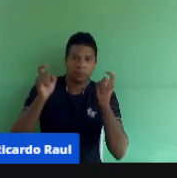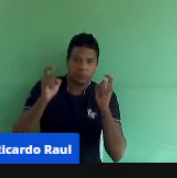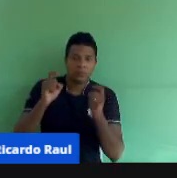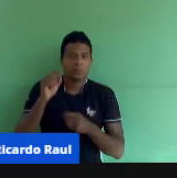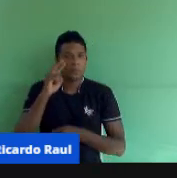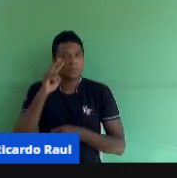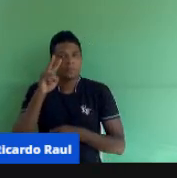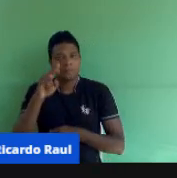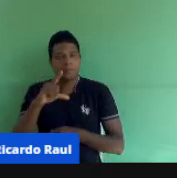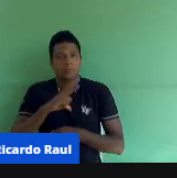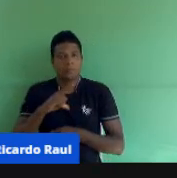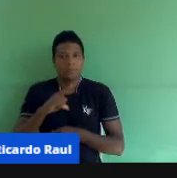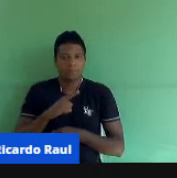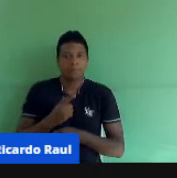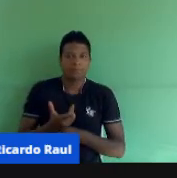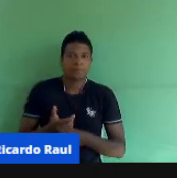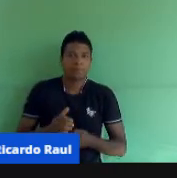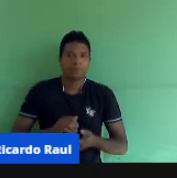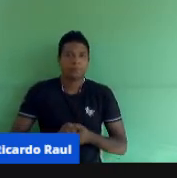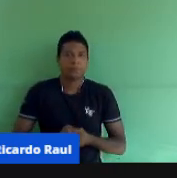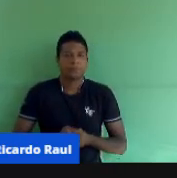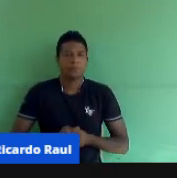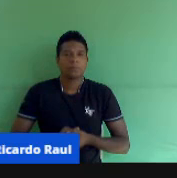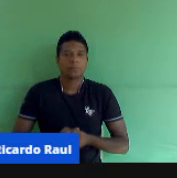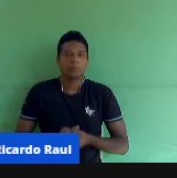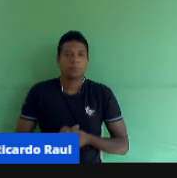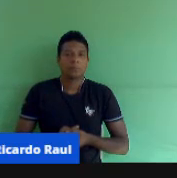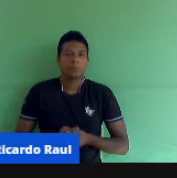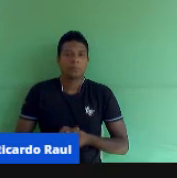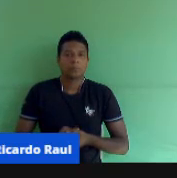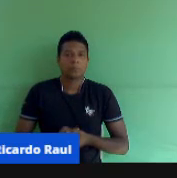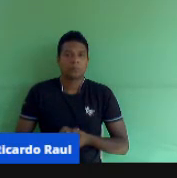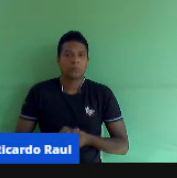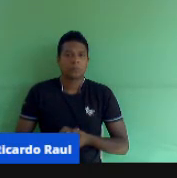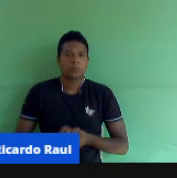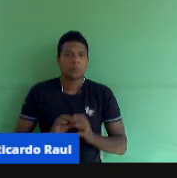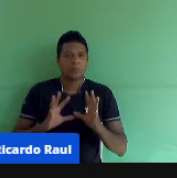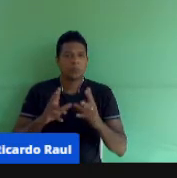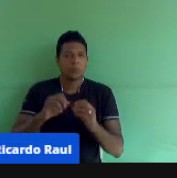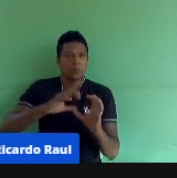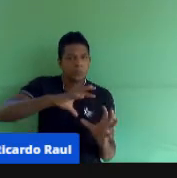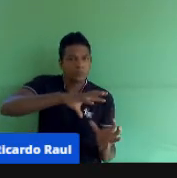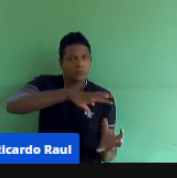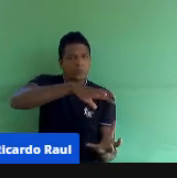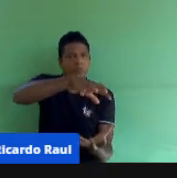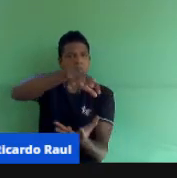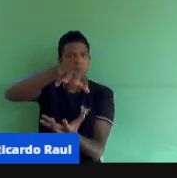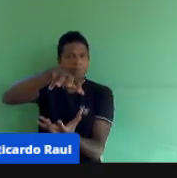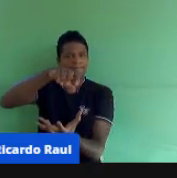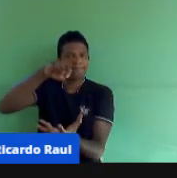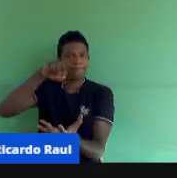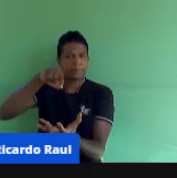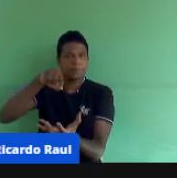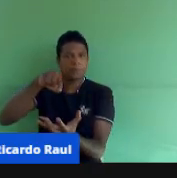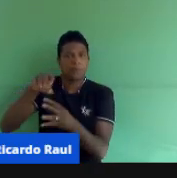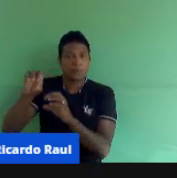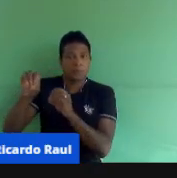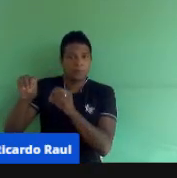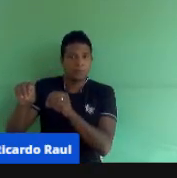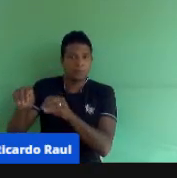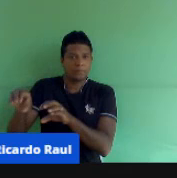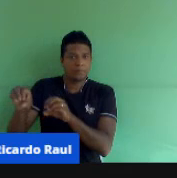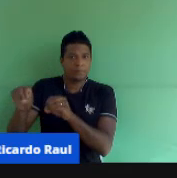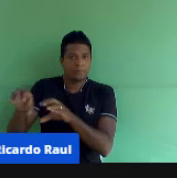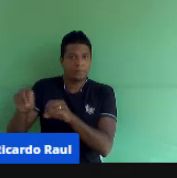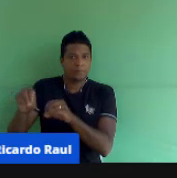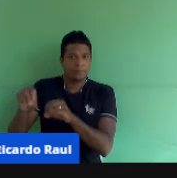bom? Agora, no próximo slide, nós vamos ver, isso tudo foi em nível mundial. Então, essa educação